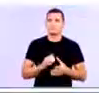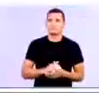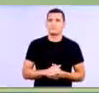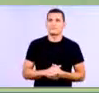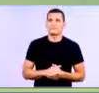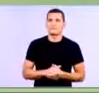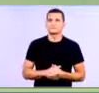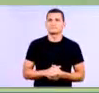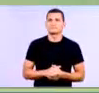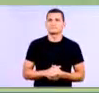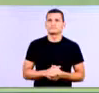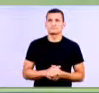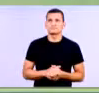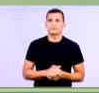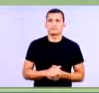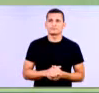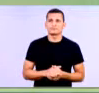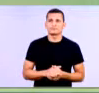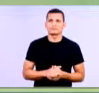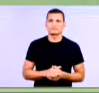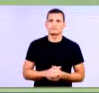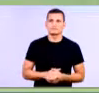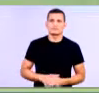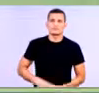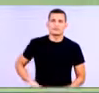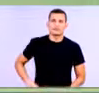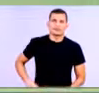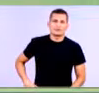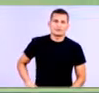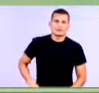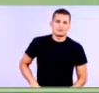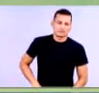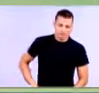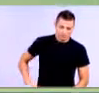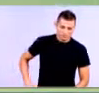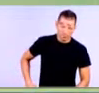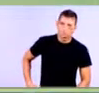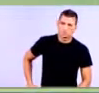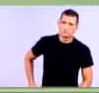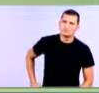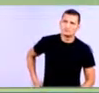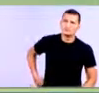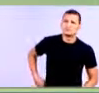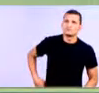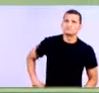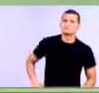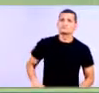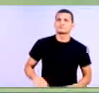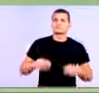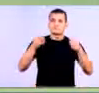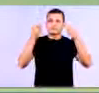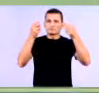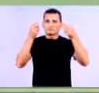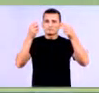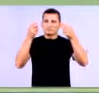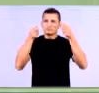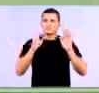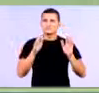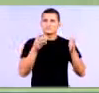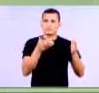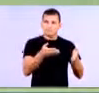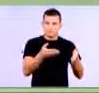Próximos aqui, especificar claramente os direitos